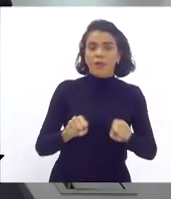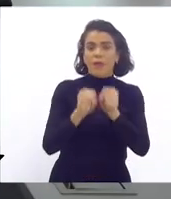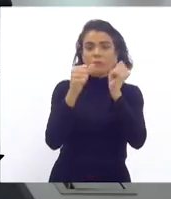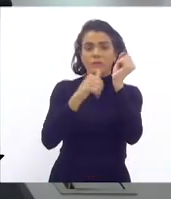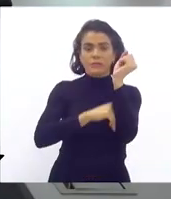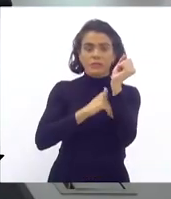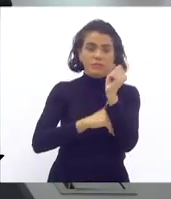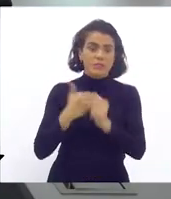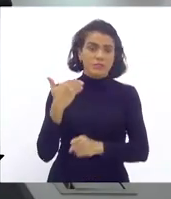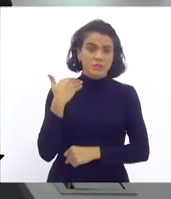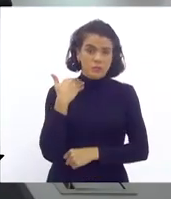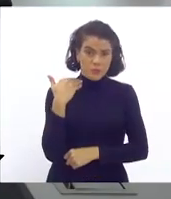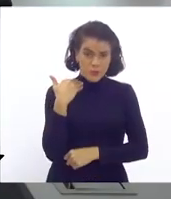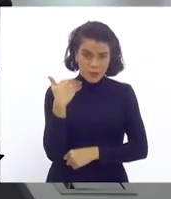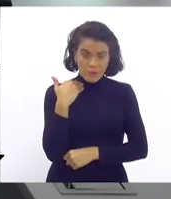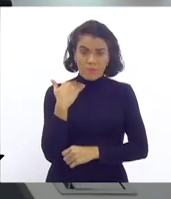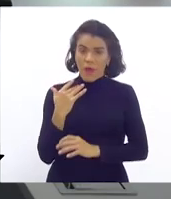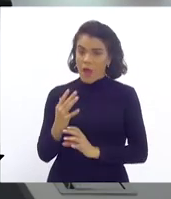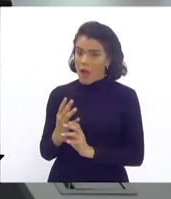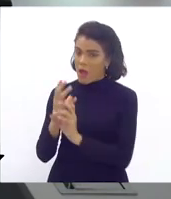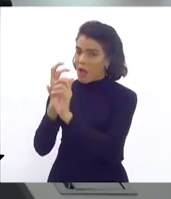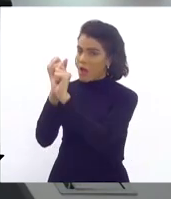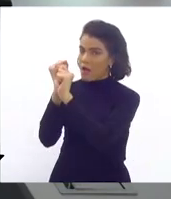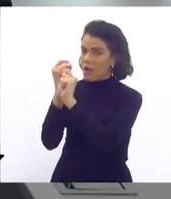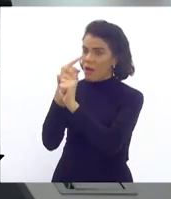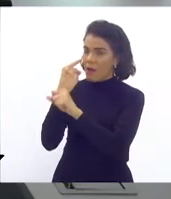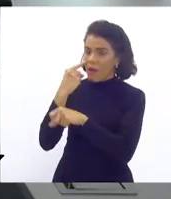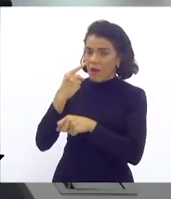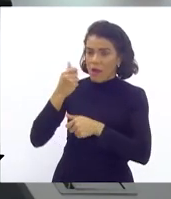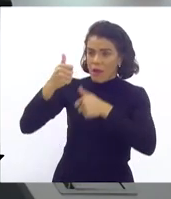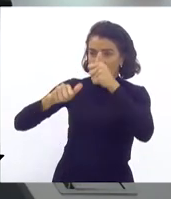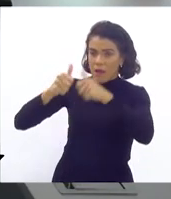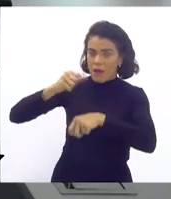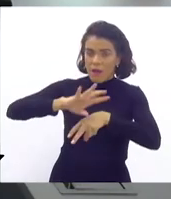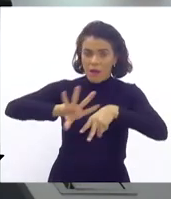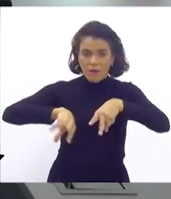para apuração de eventual fraude e